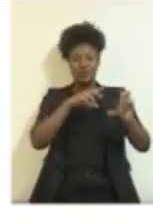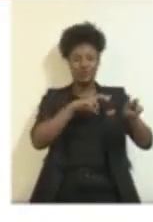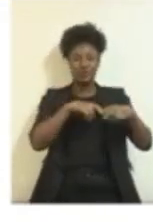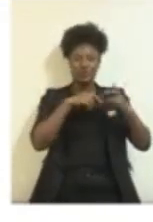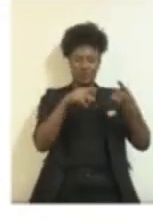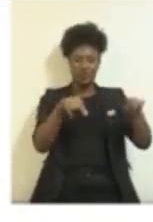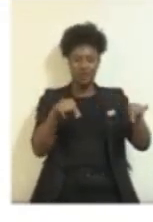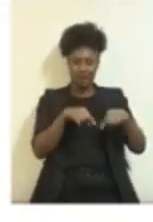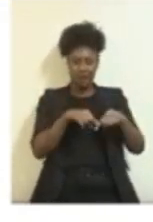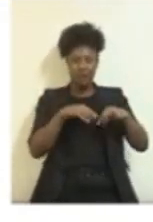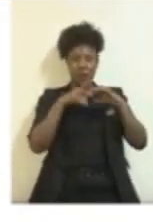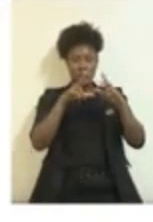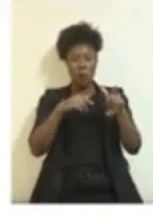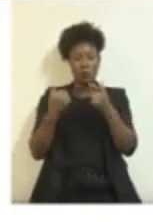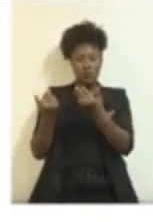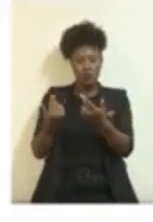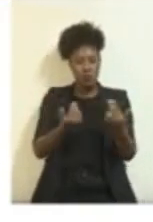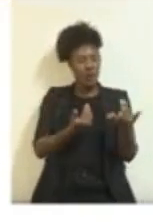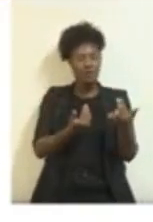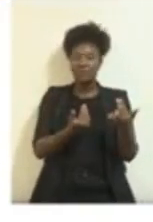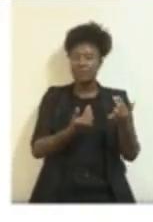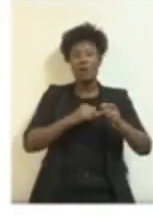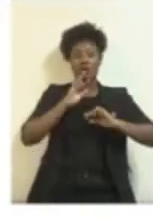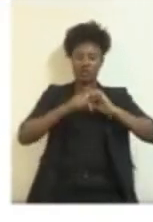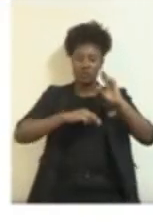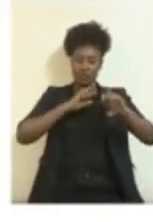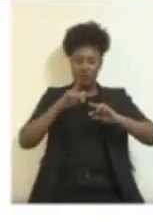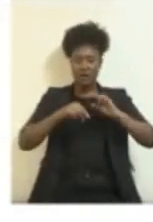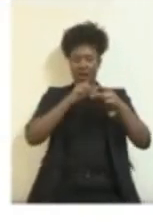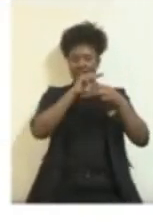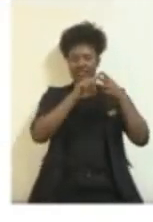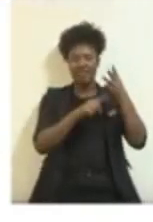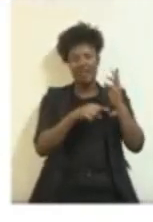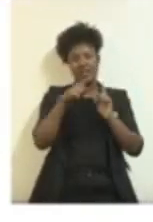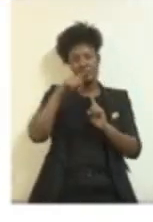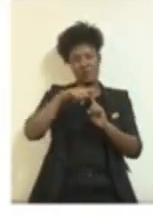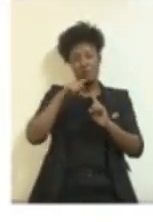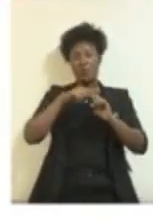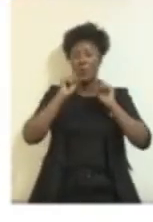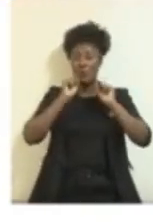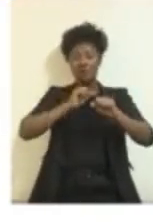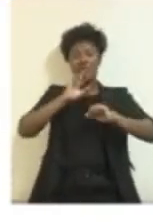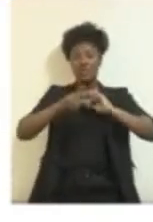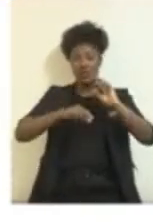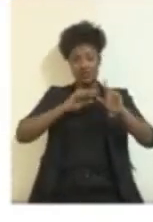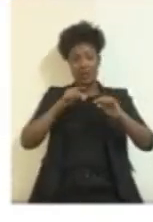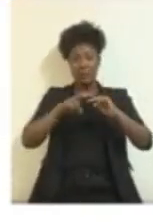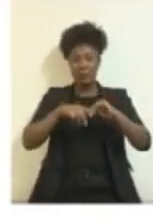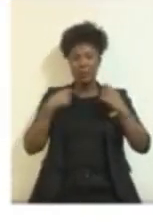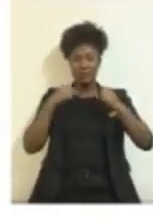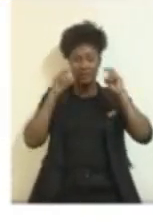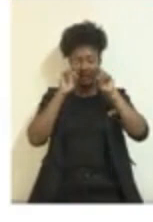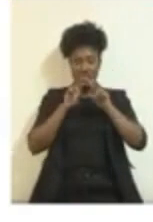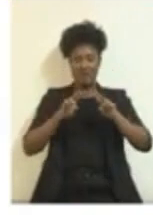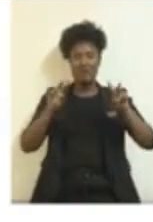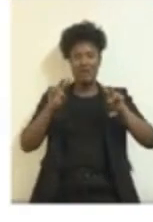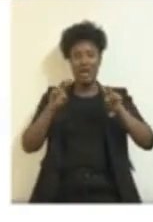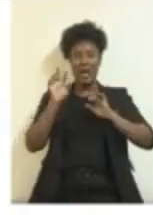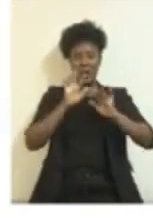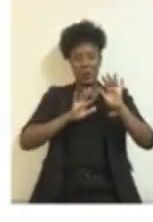não são iguais aos campos primários que nunca foram convertidos, né? Então, tem que, obviamente, ter um olhar um pouco para isso, conhecer um pouco